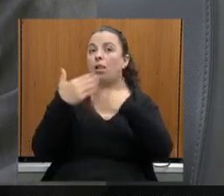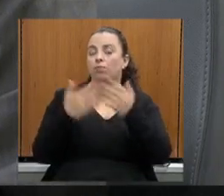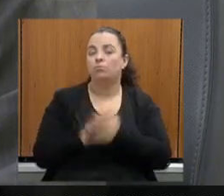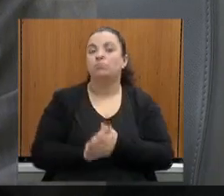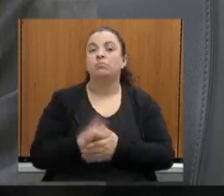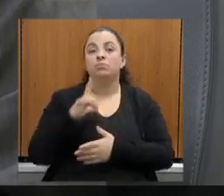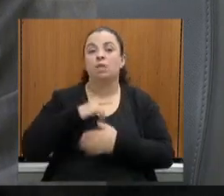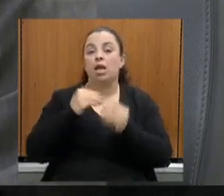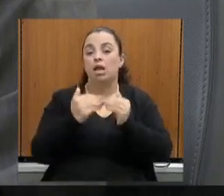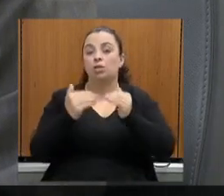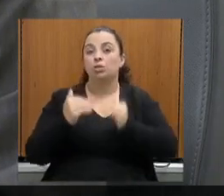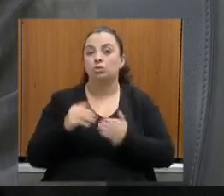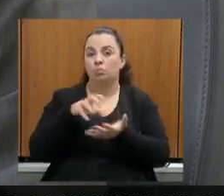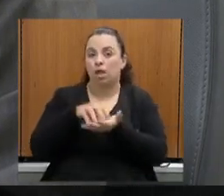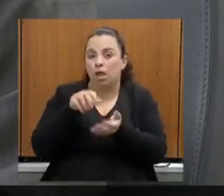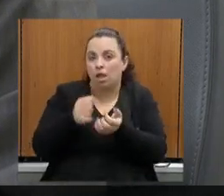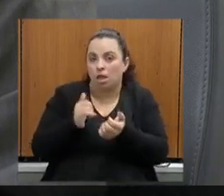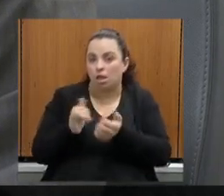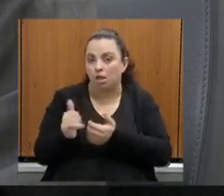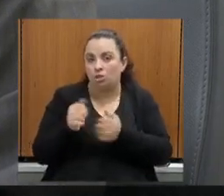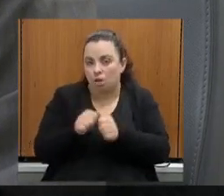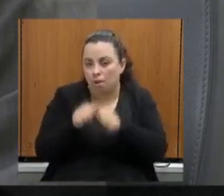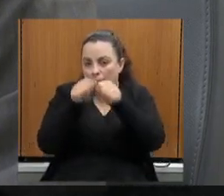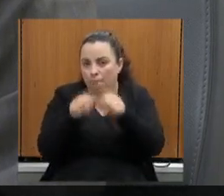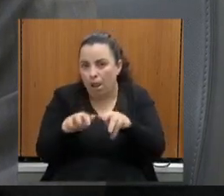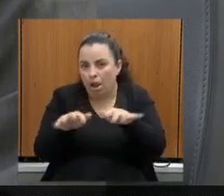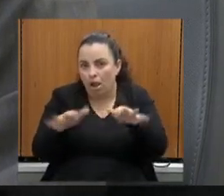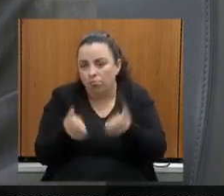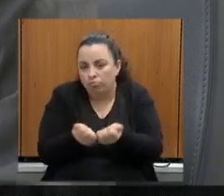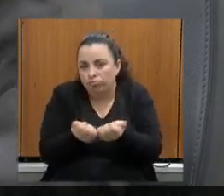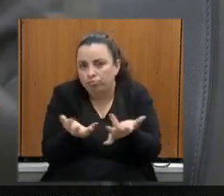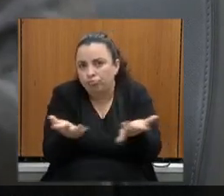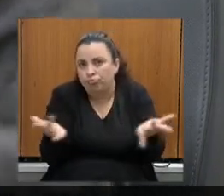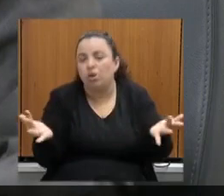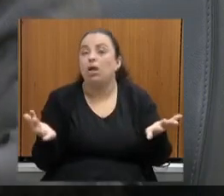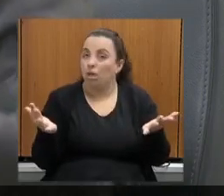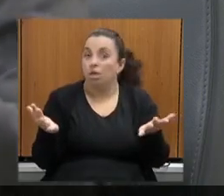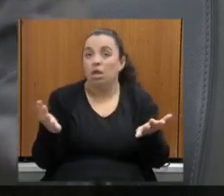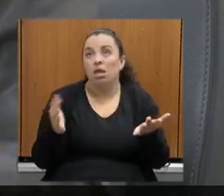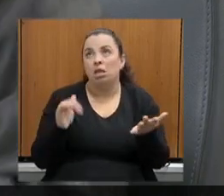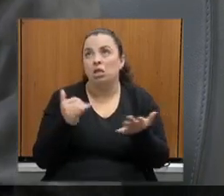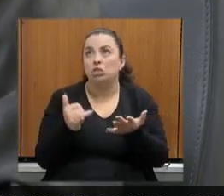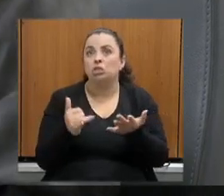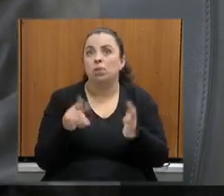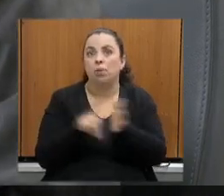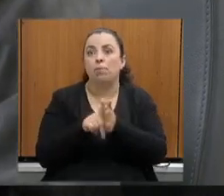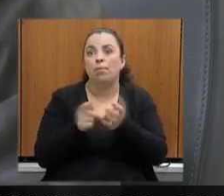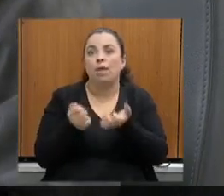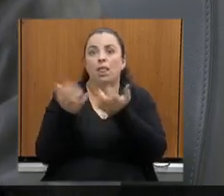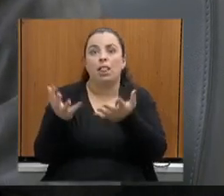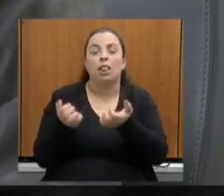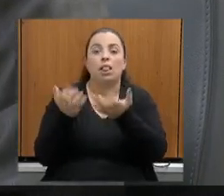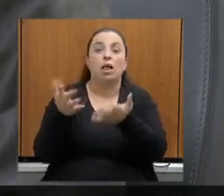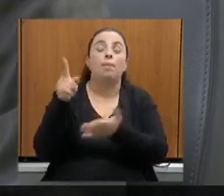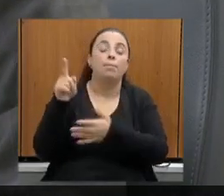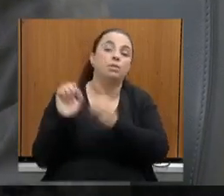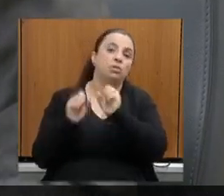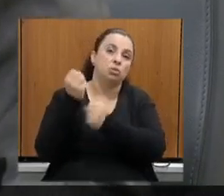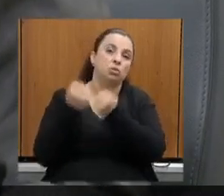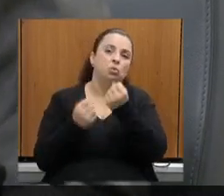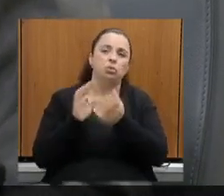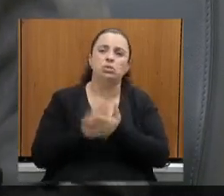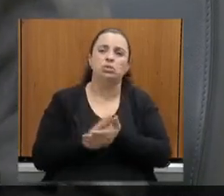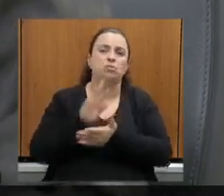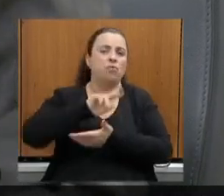vazão a todo esse demanda adicional que pode vir da indústria Bocaiuva Lagoa Grande Machado